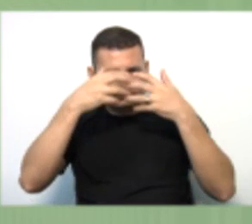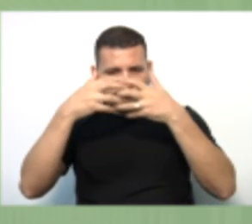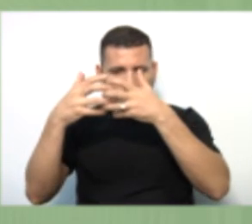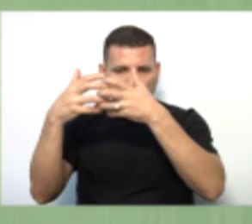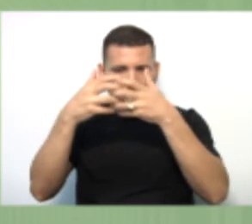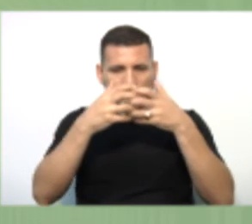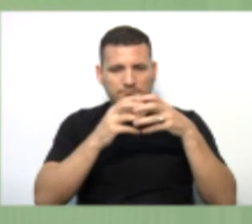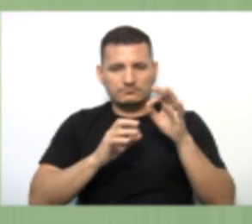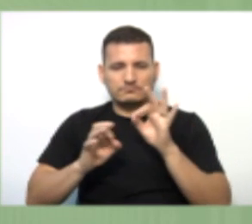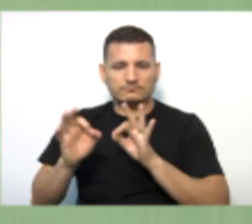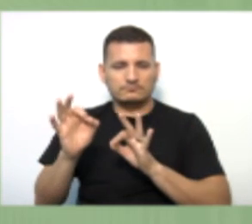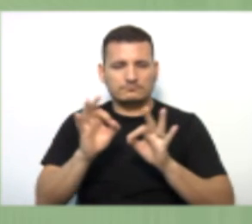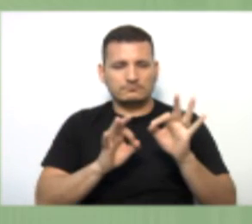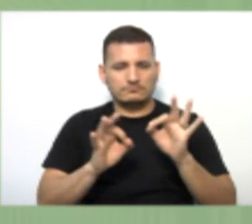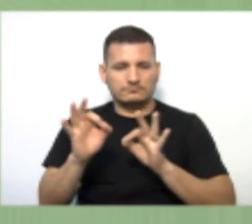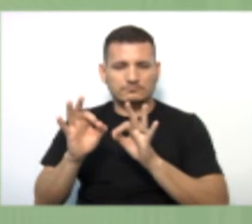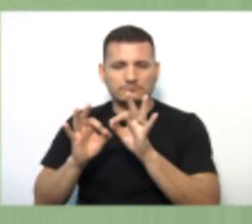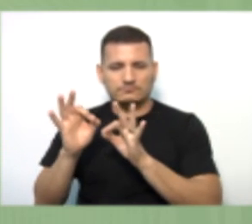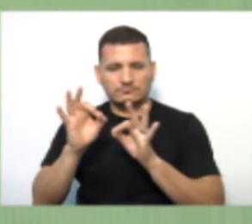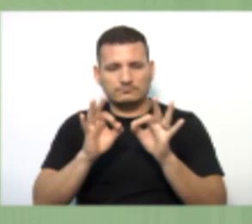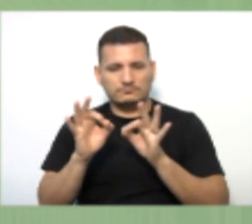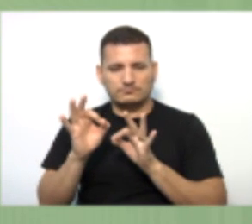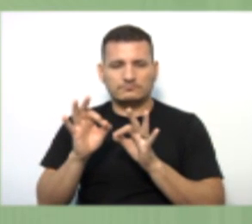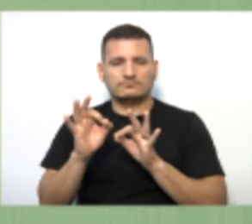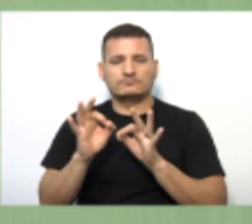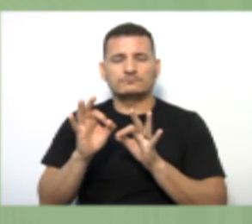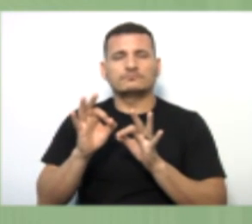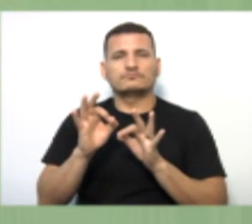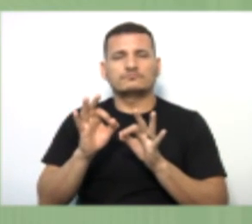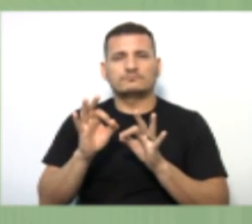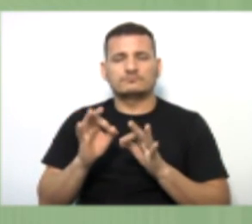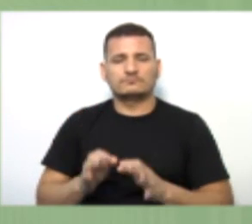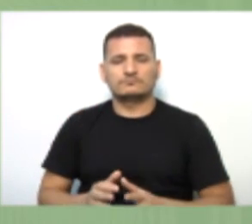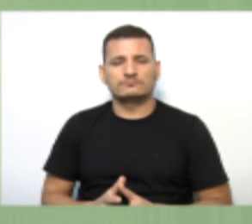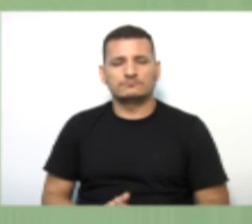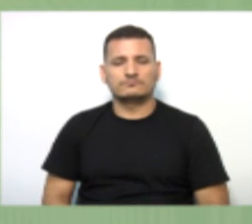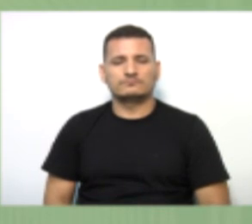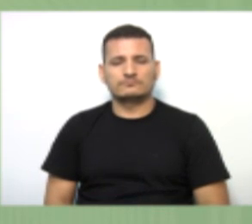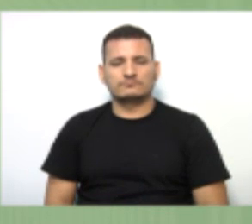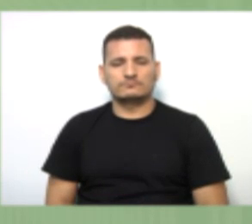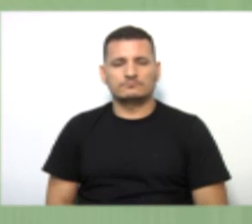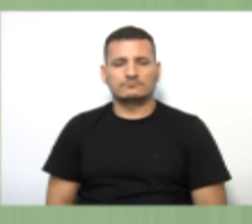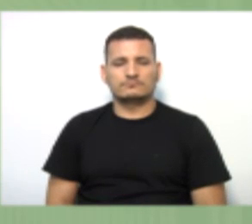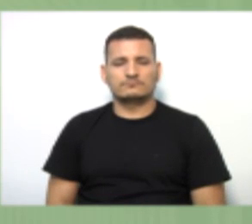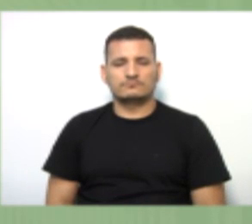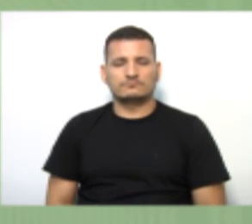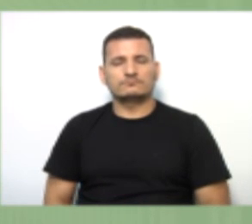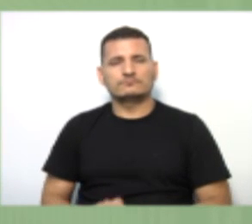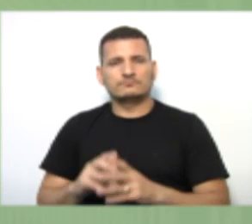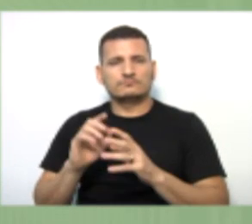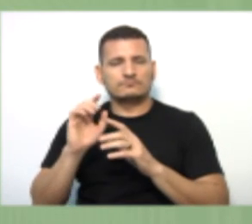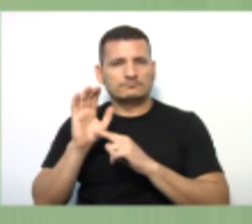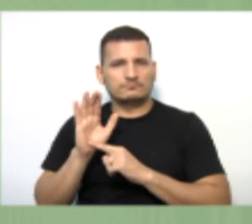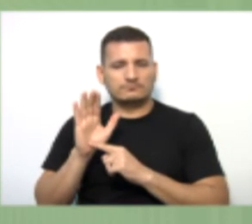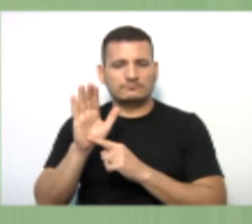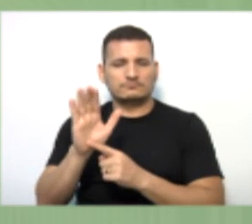ideias são organizados. Ó, frisa essa palavra aqui, gente, ó, organizados, tá? E